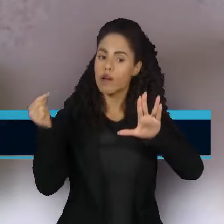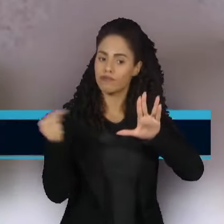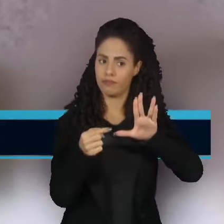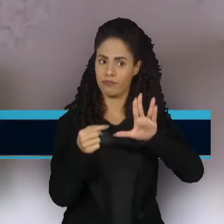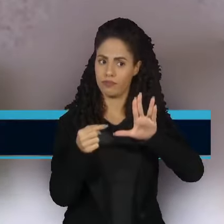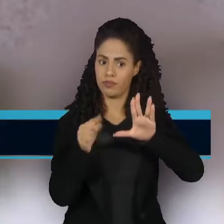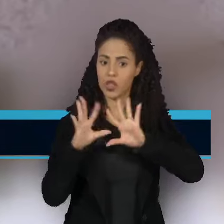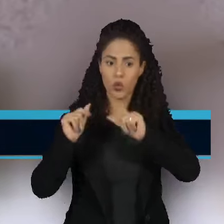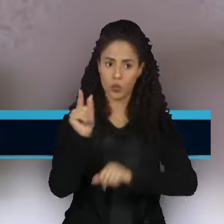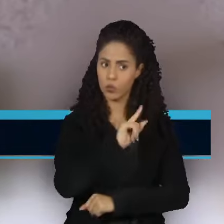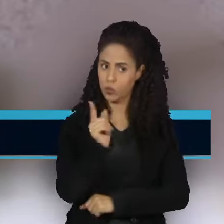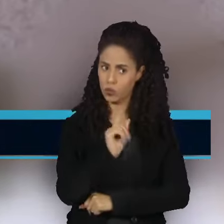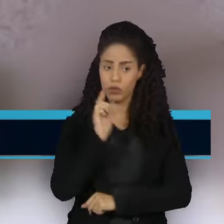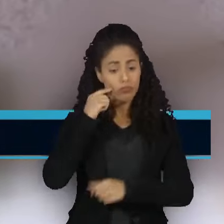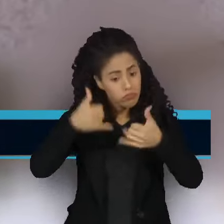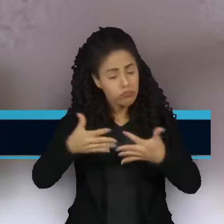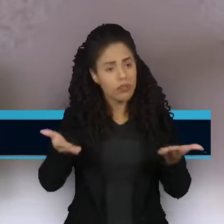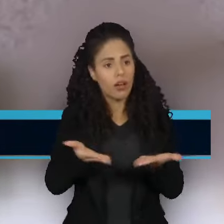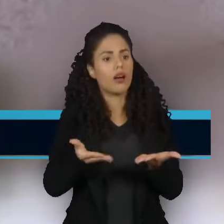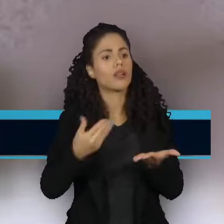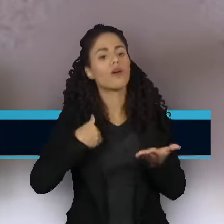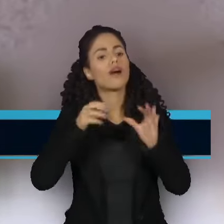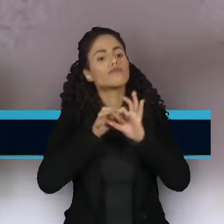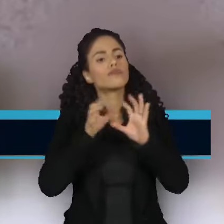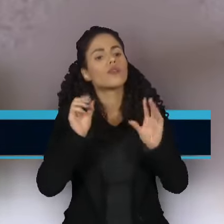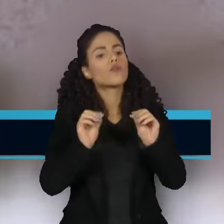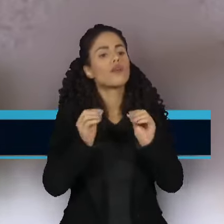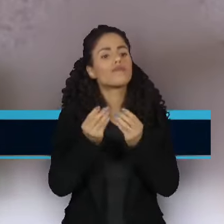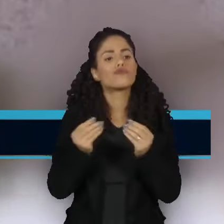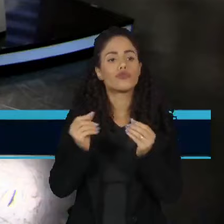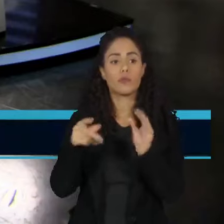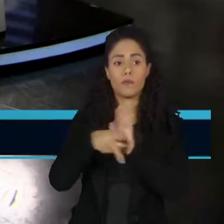disciplinar a ilicitude de uma forma específica.